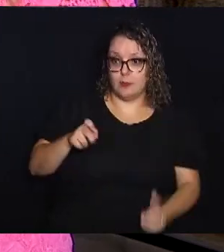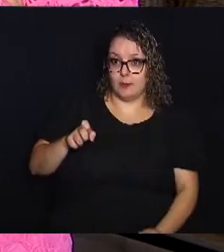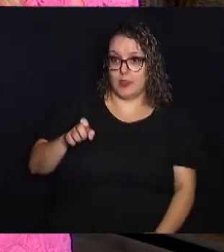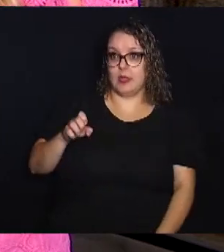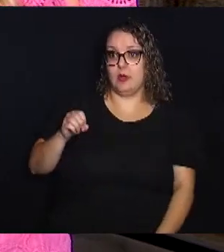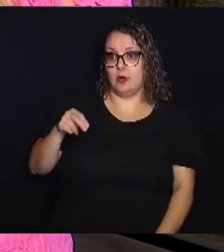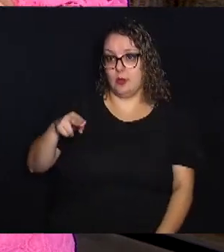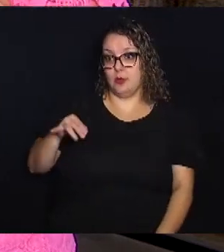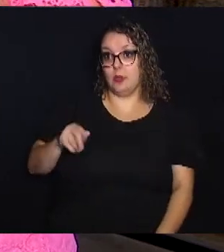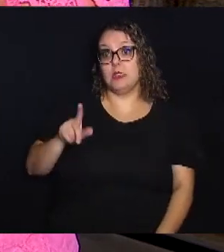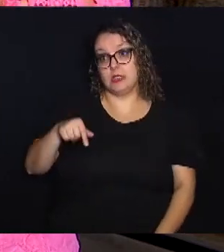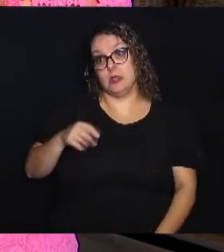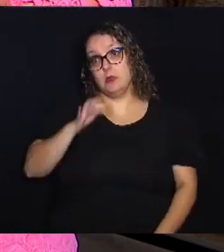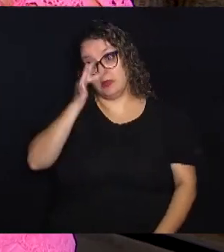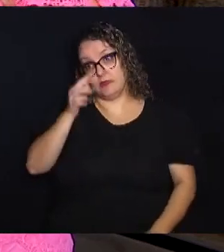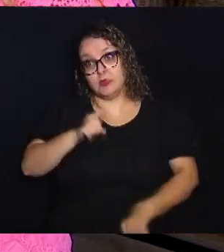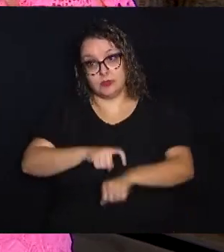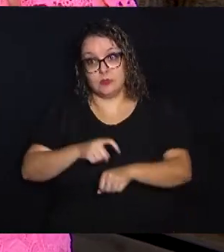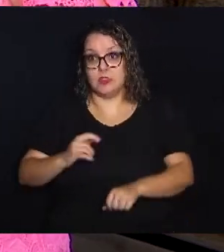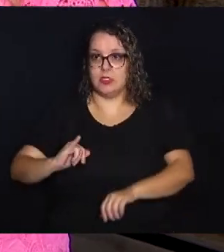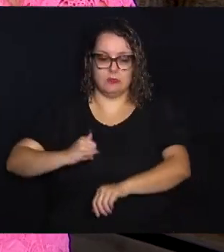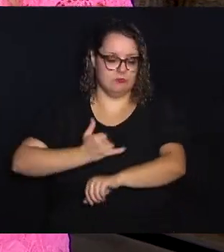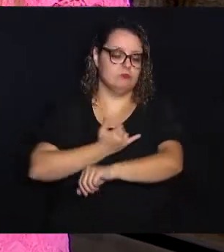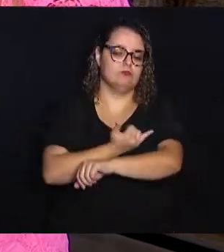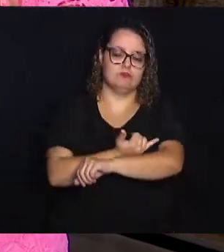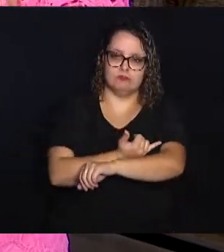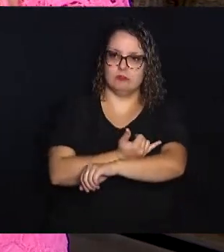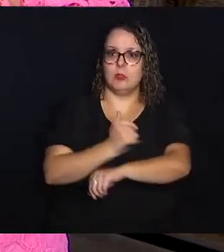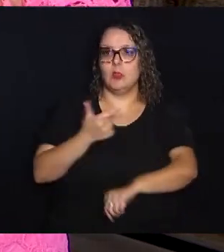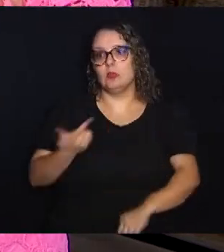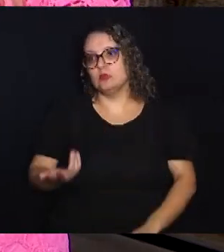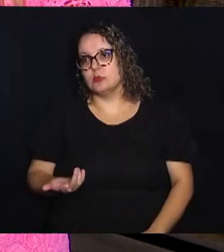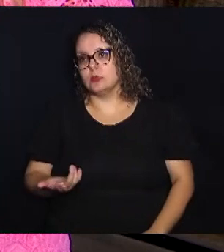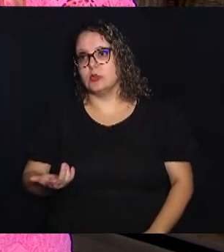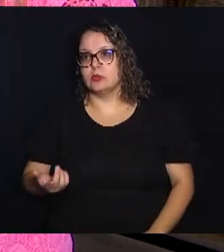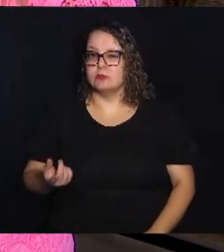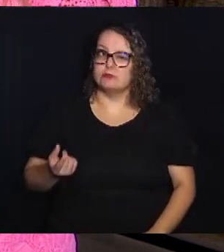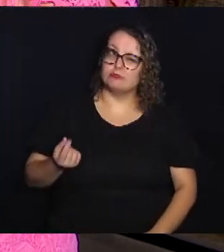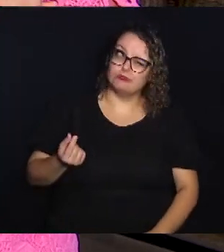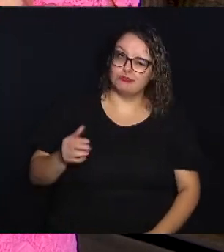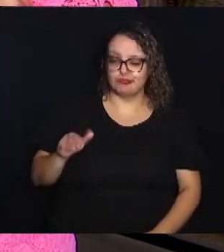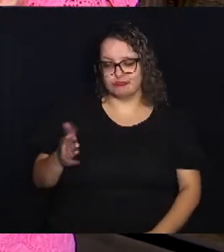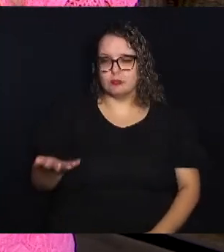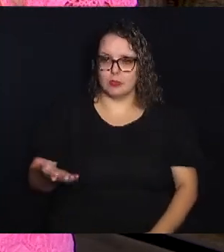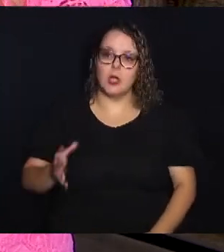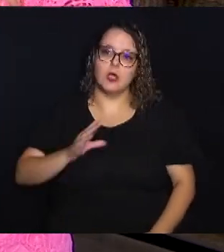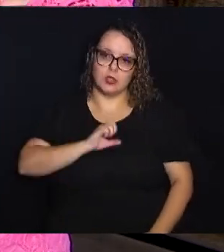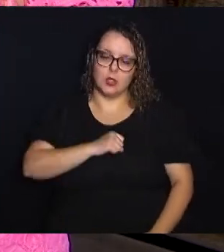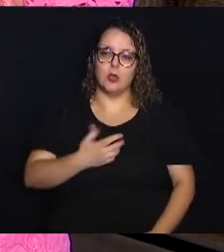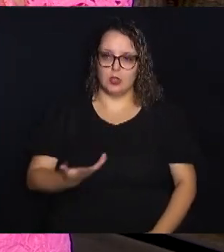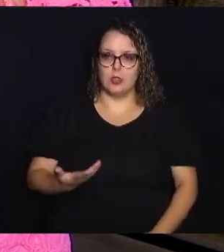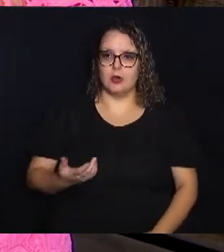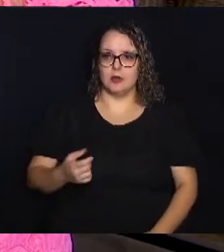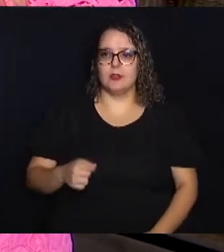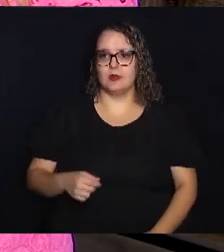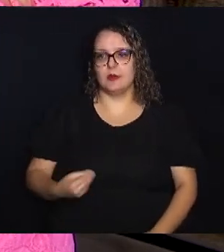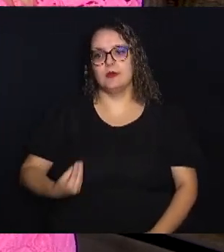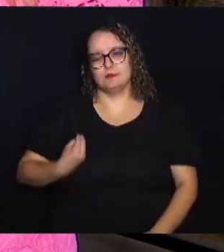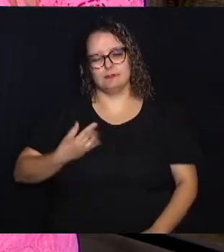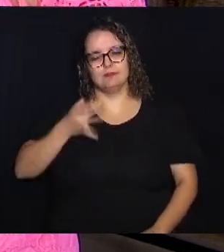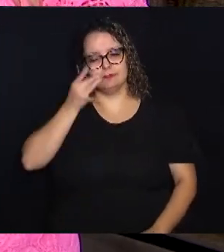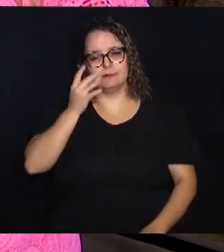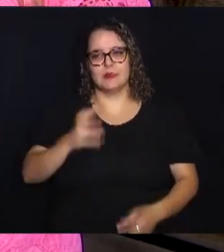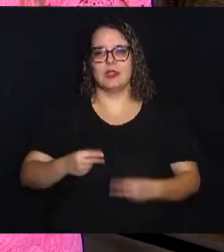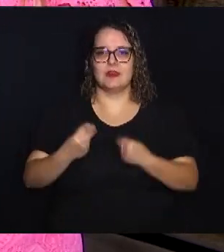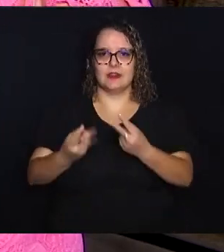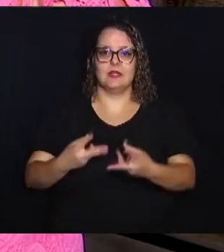corte tem a peônia, que também é uma flor de época. E as orquídeas, que não tem um valor tão baratinho, mas o pessoal gosta muito, faz